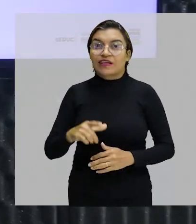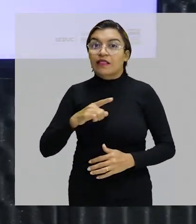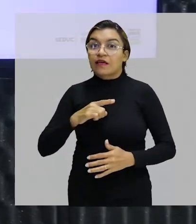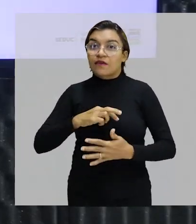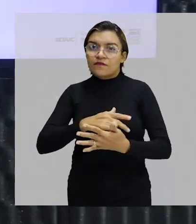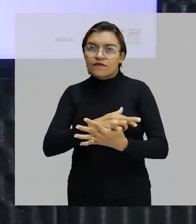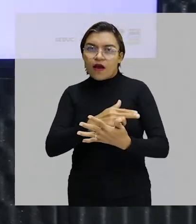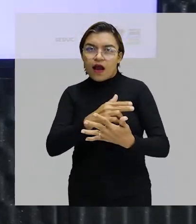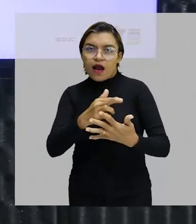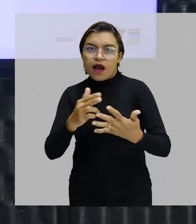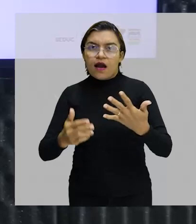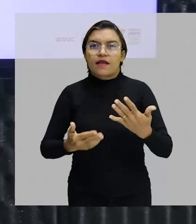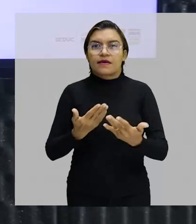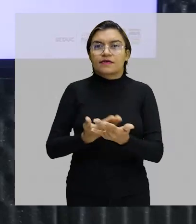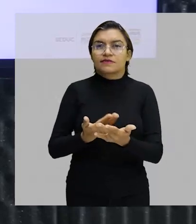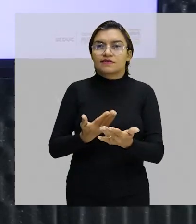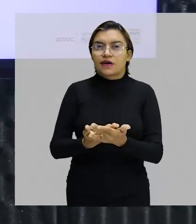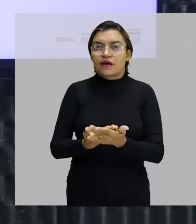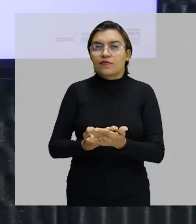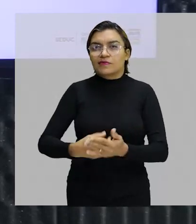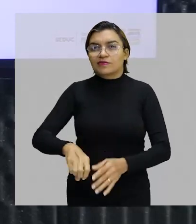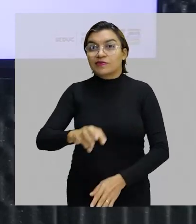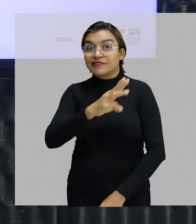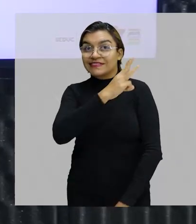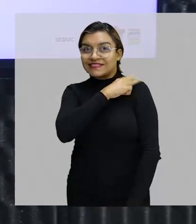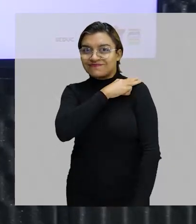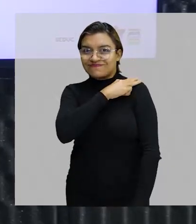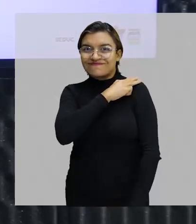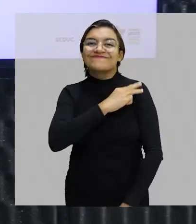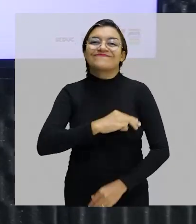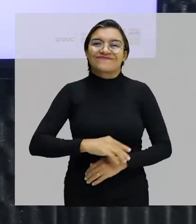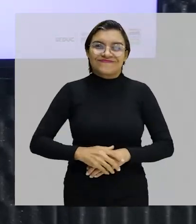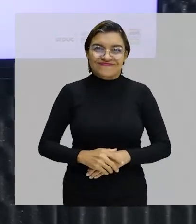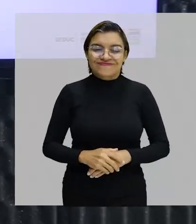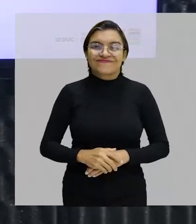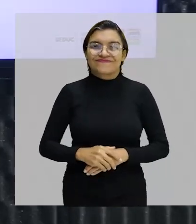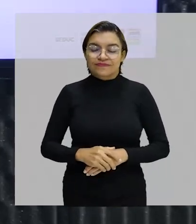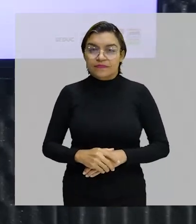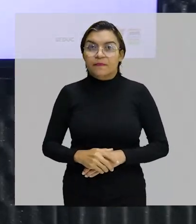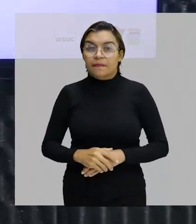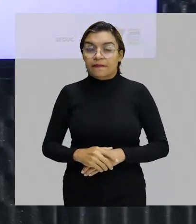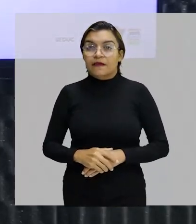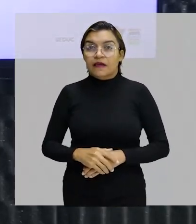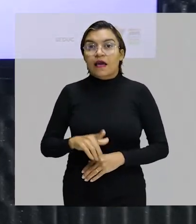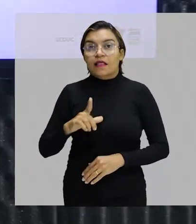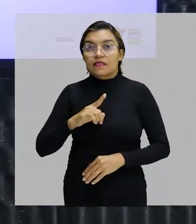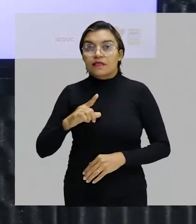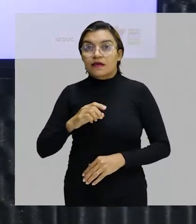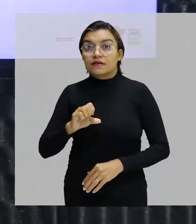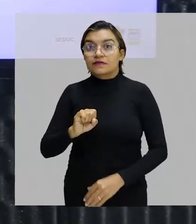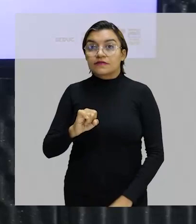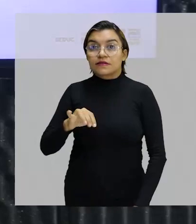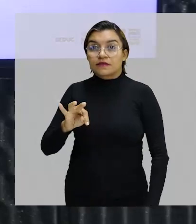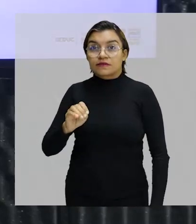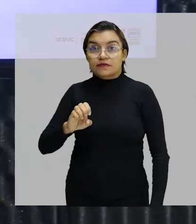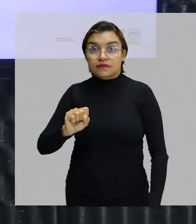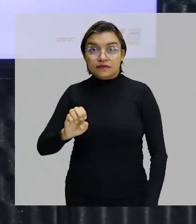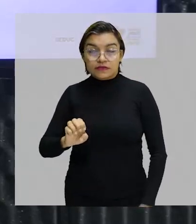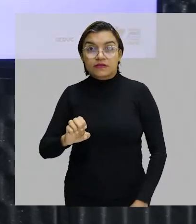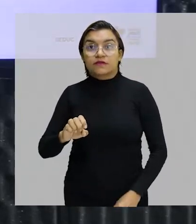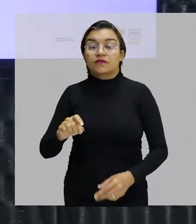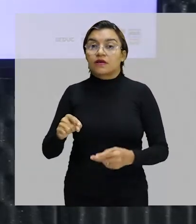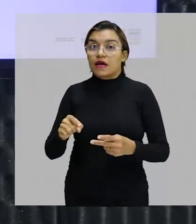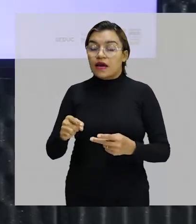de aulas relacionadas ao terceiro ano do ensino médio. Síntese dos compostos orgânicos.